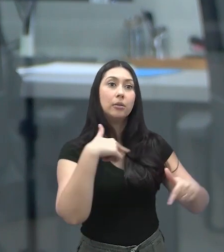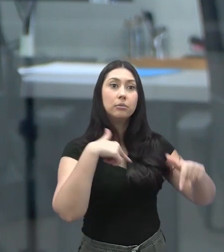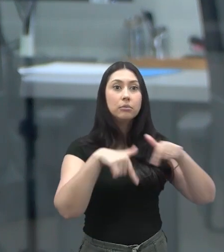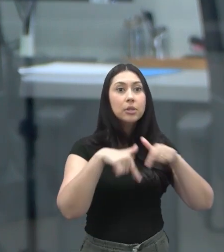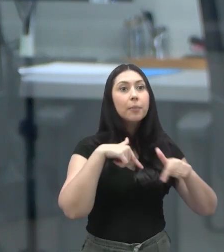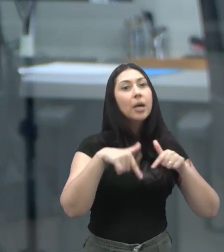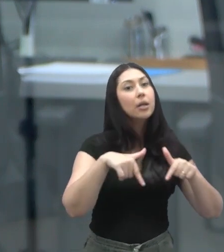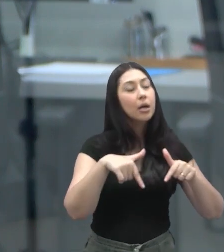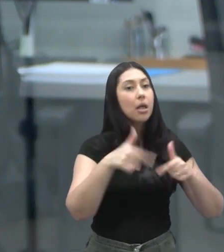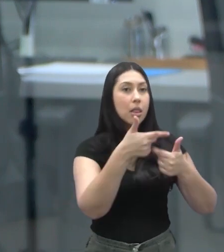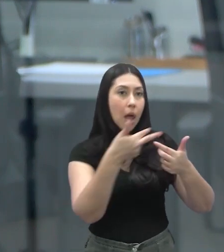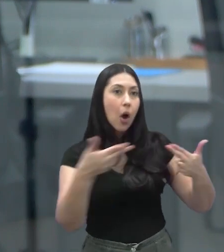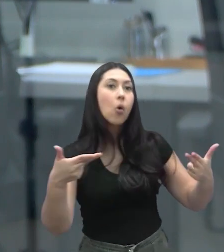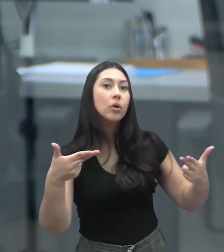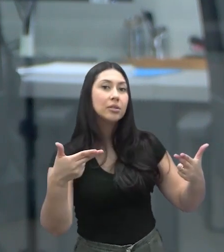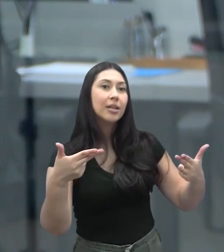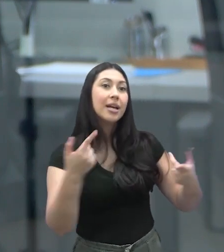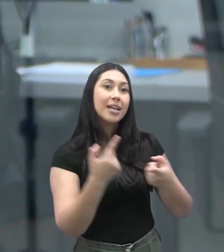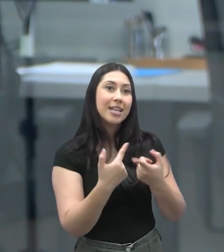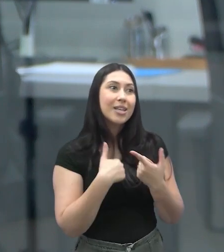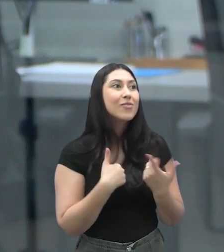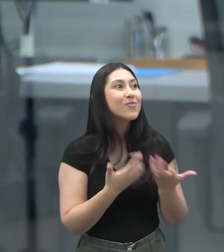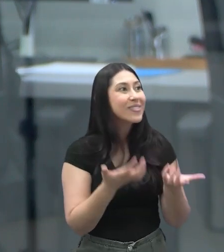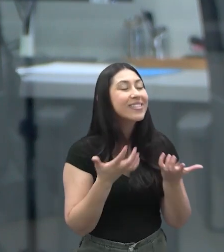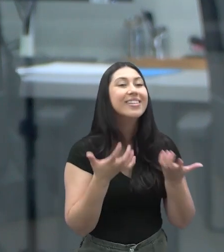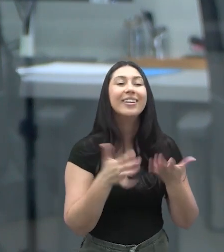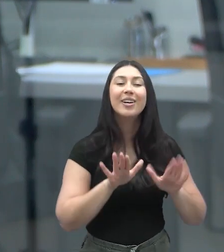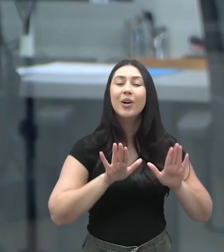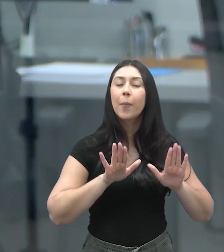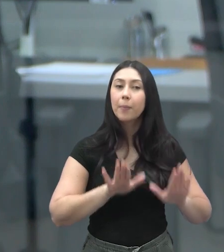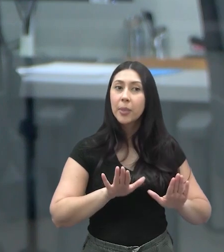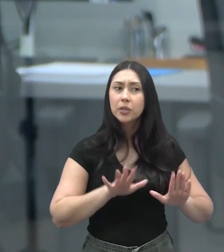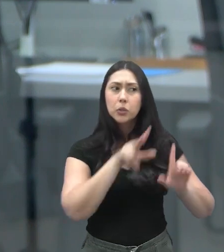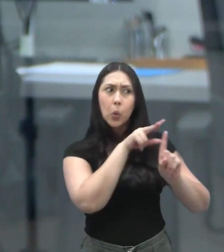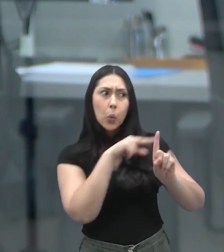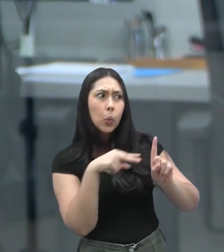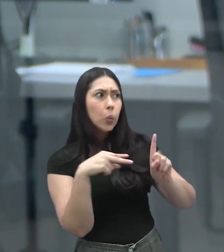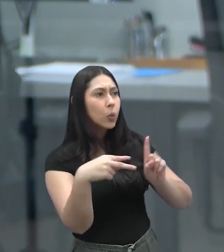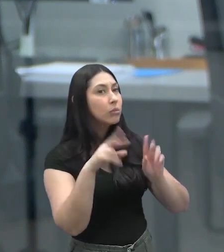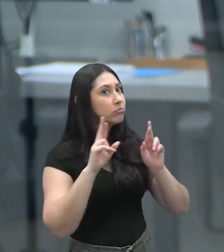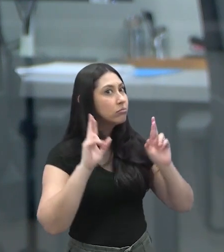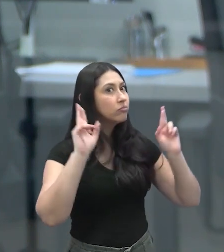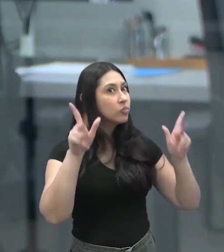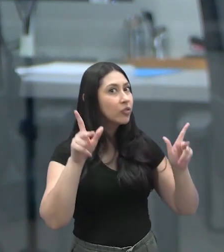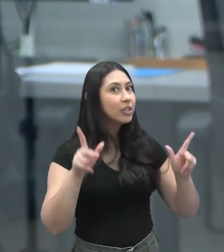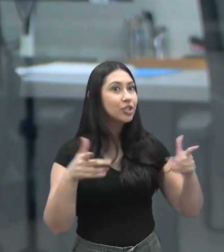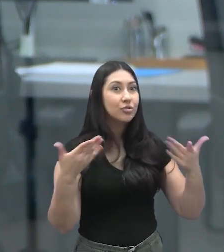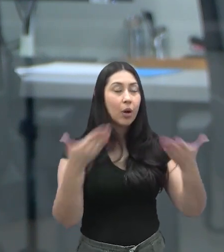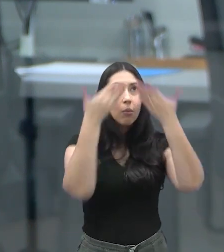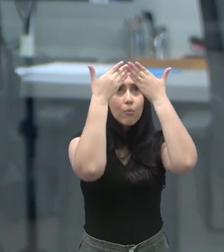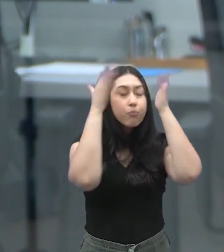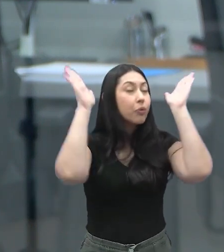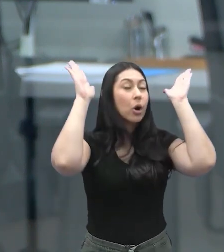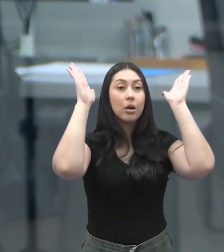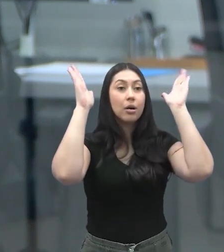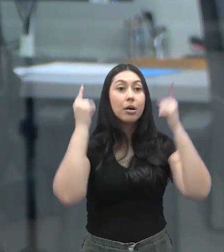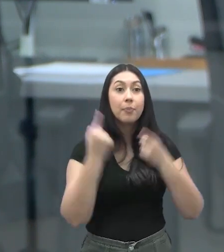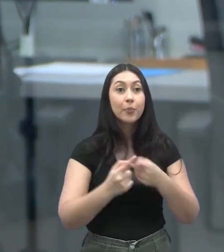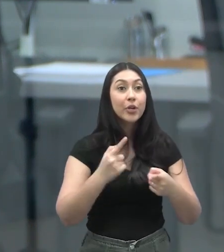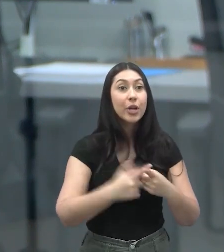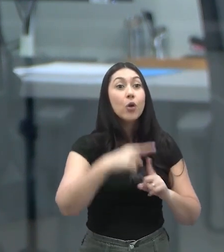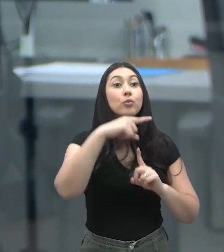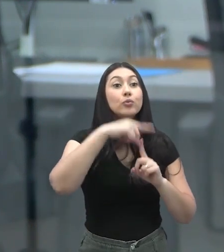comecei a trabalhar nessa parte mais que eu entrei, que eu queria fazer mesmo, só que tendo uma outra visão já. E assim, expandiu bastante também